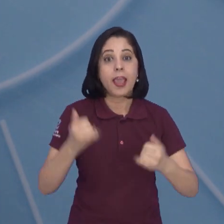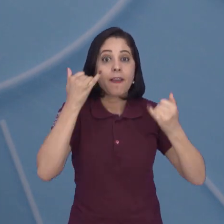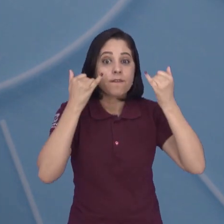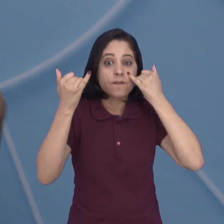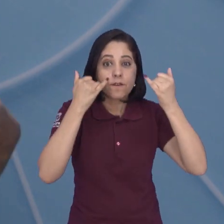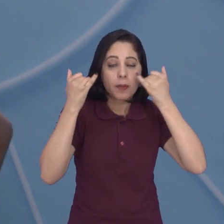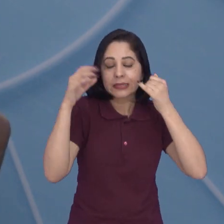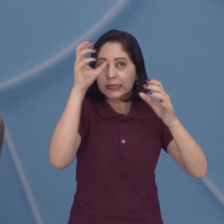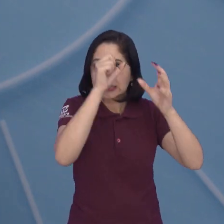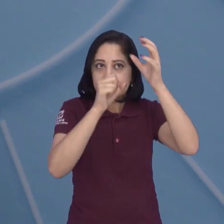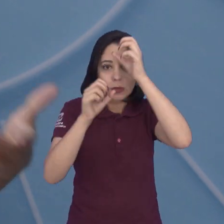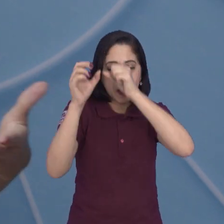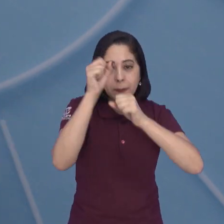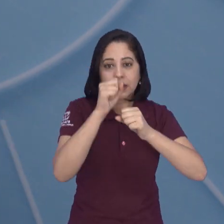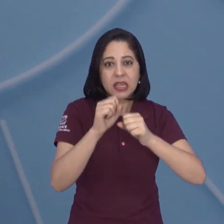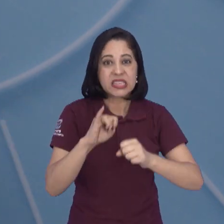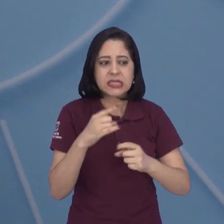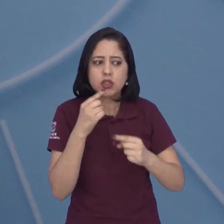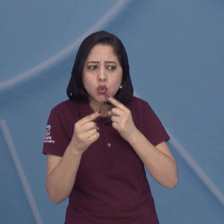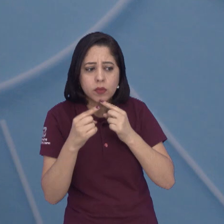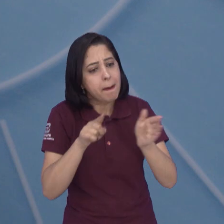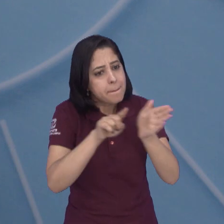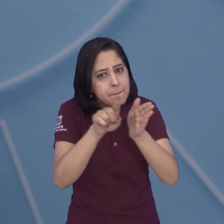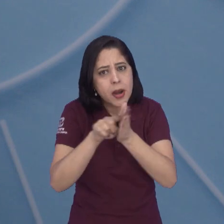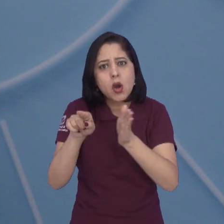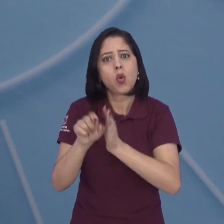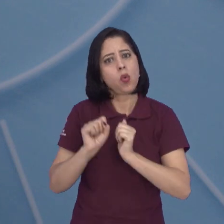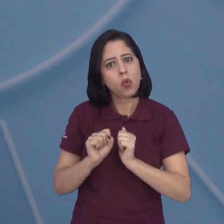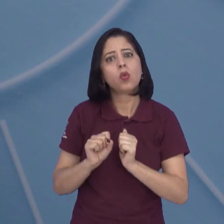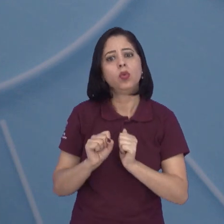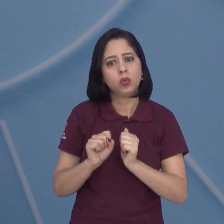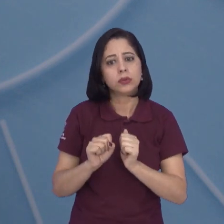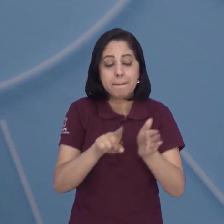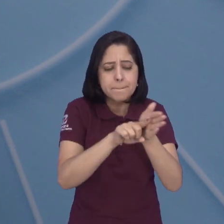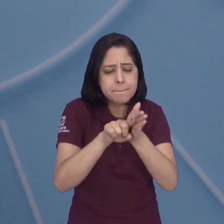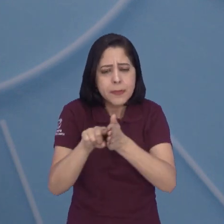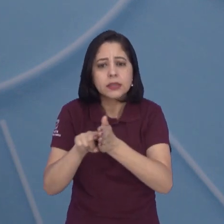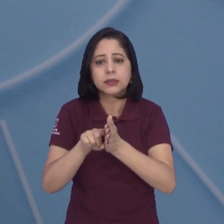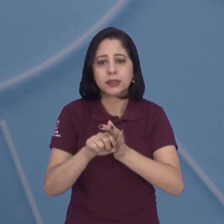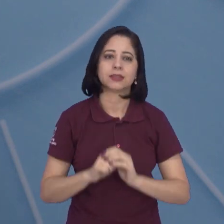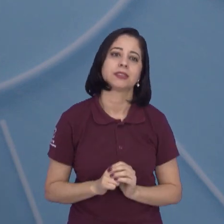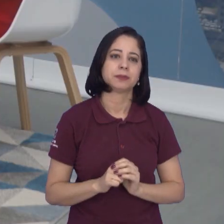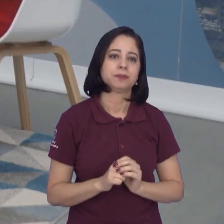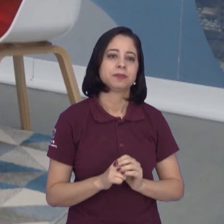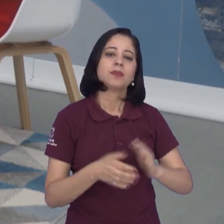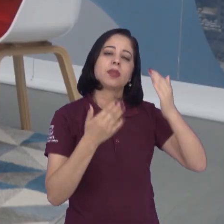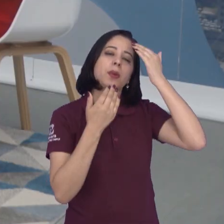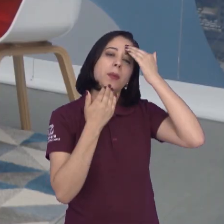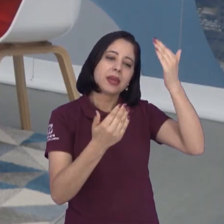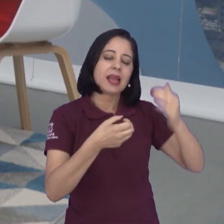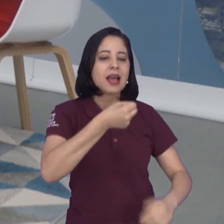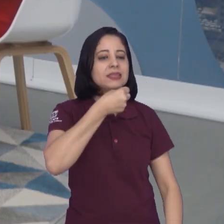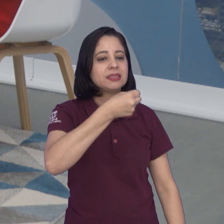informe, se tem alguma dificuldade, pergunte para alguém que tenha mais informação sobre o tema. Estela, muito obrigada, viu, por contribuir